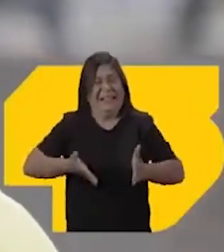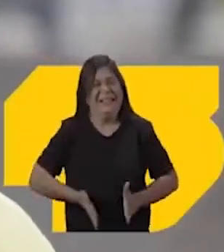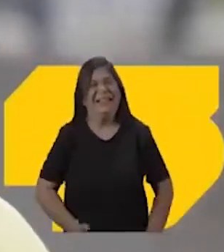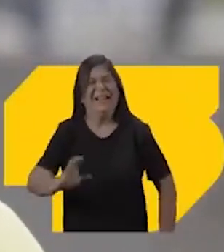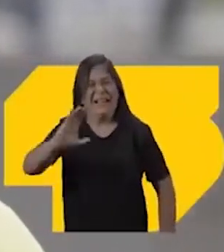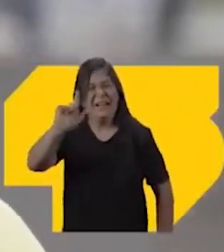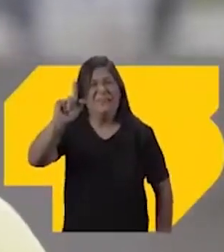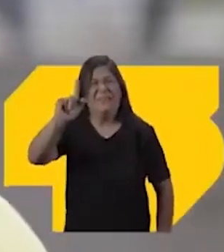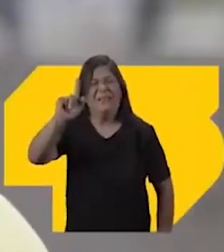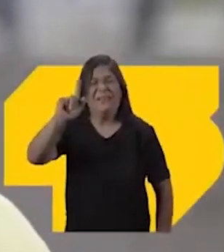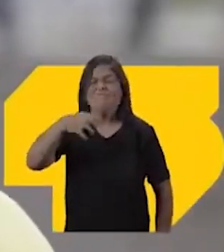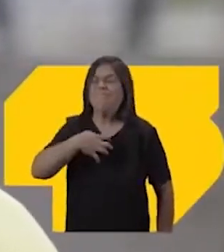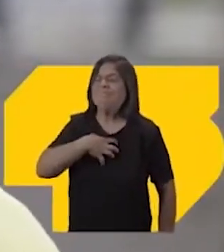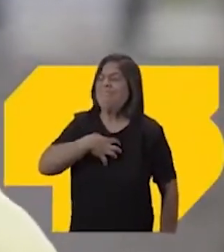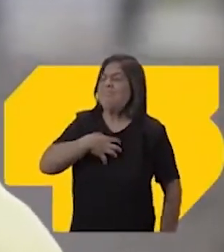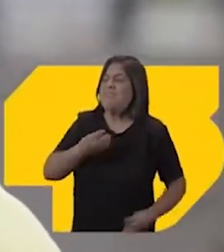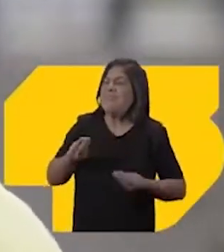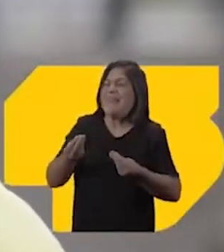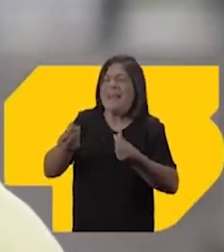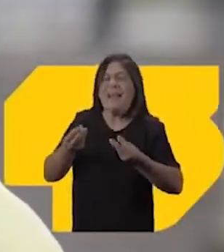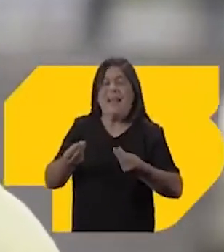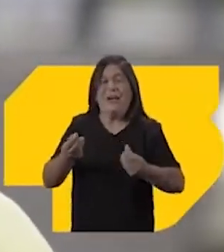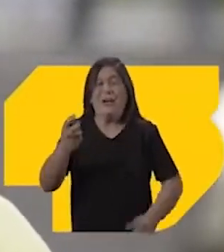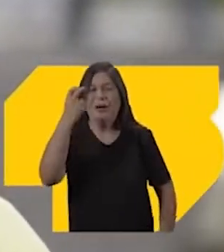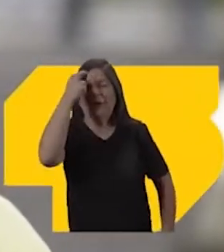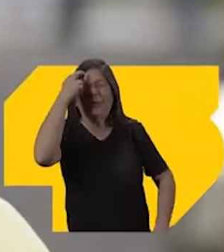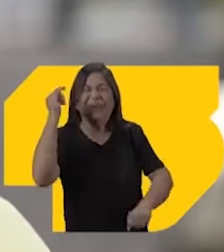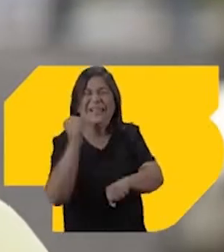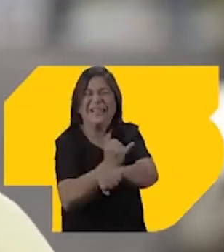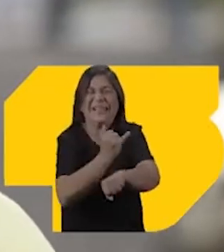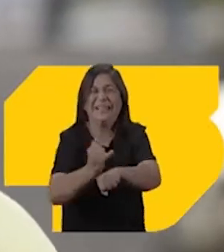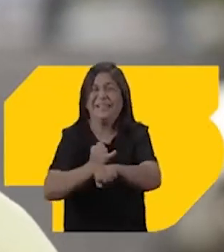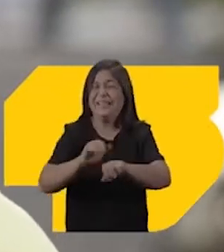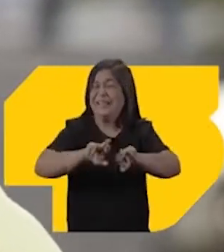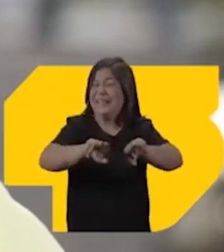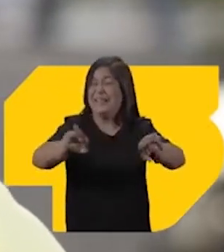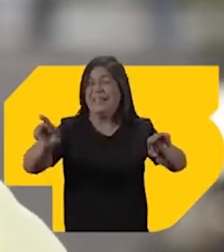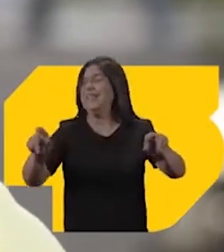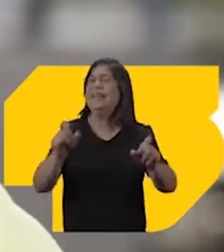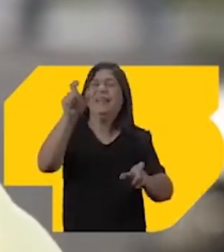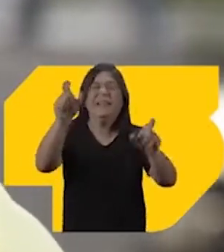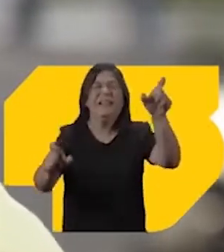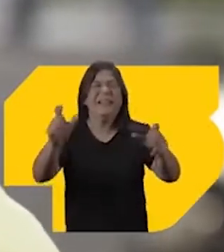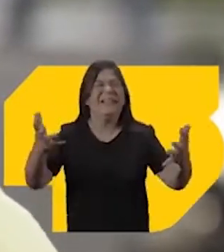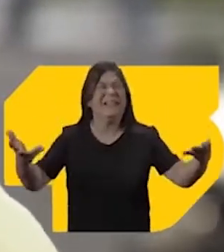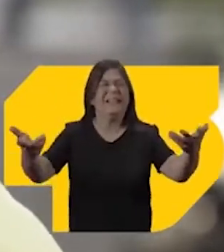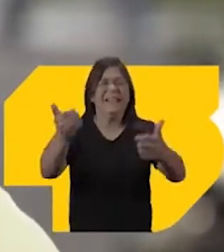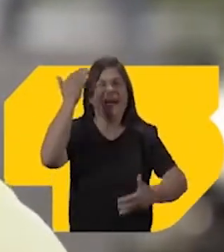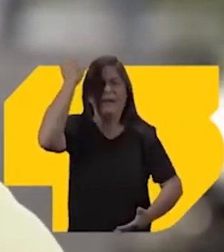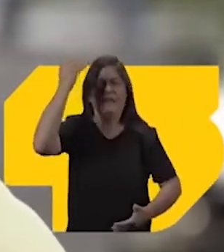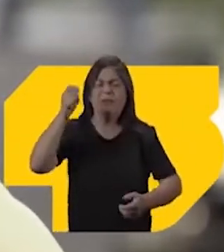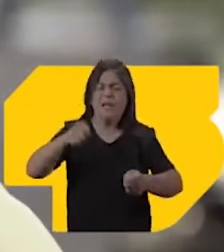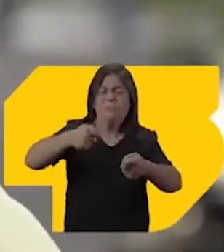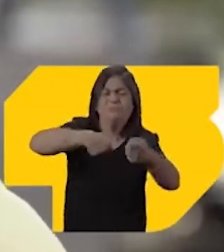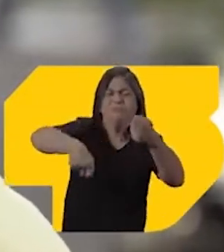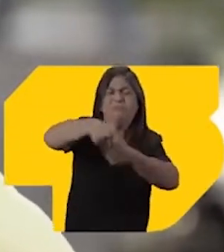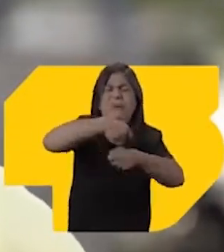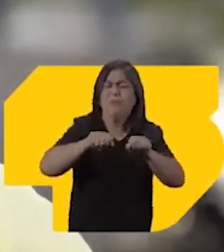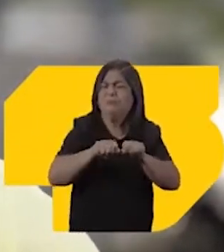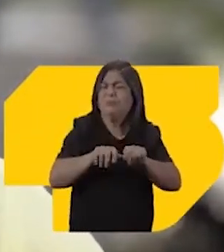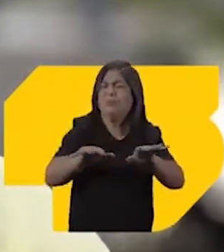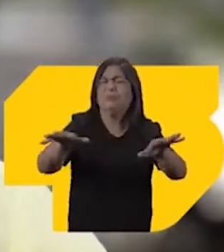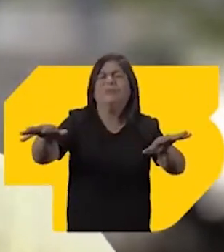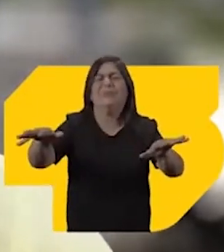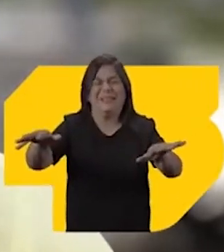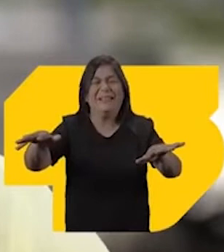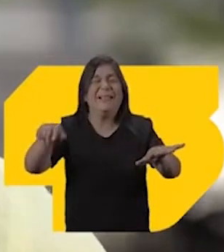de Campina Grande, uma cidade que me inspira com a sua inovação, cultura, pessoas de fibra. Campina é uma joia que movimenta a